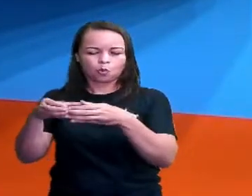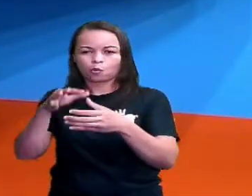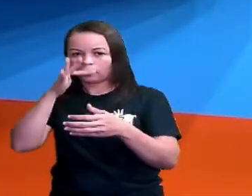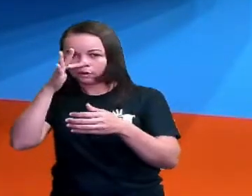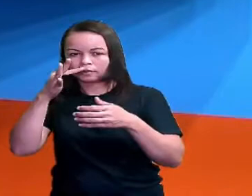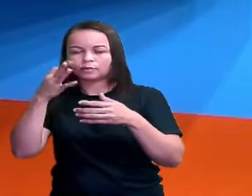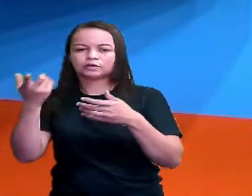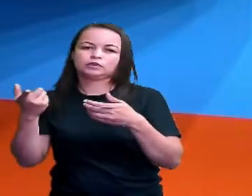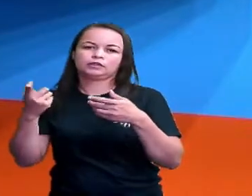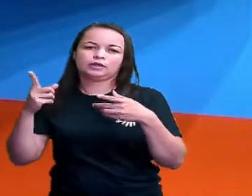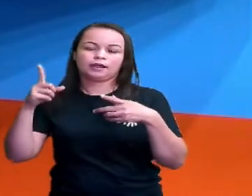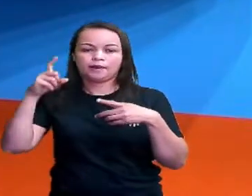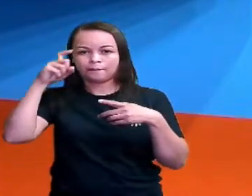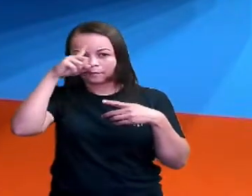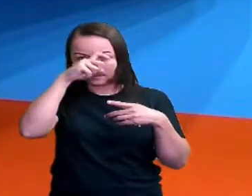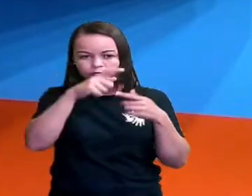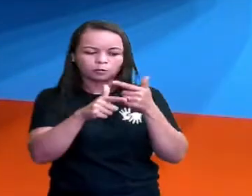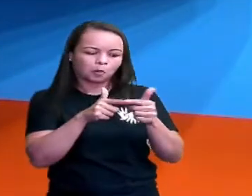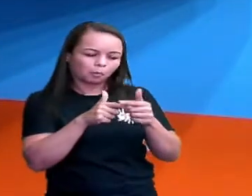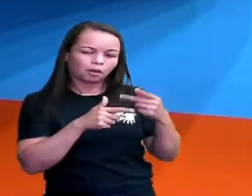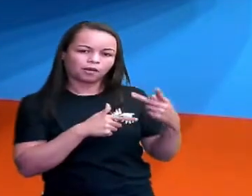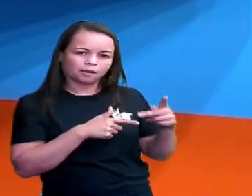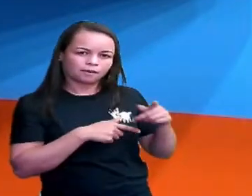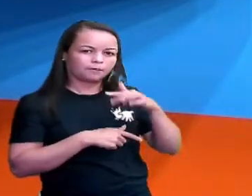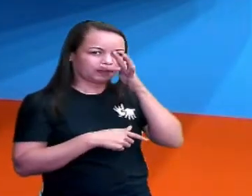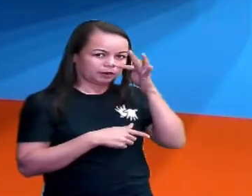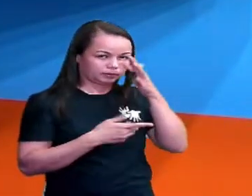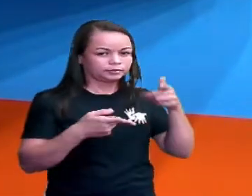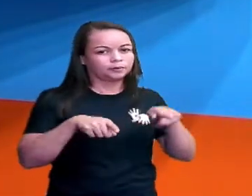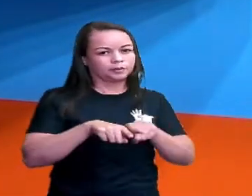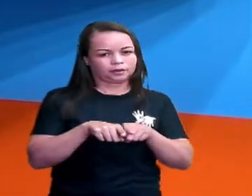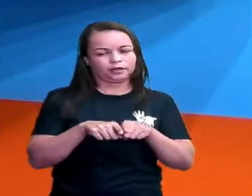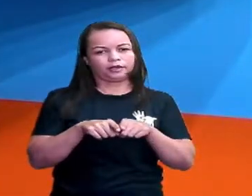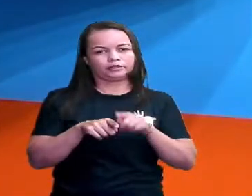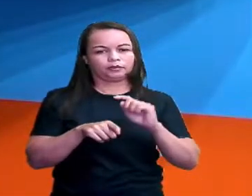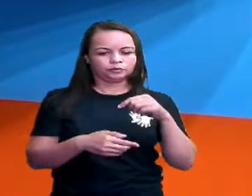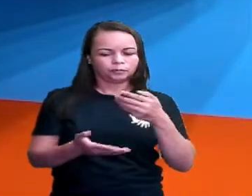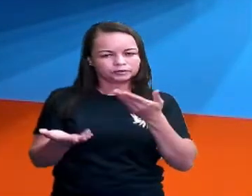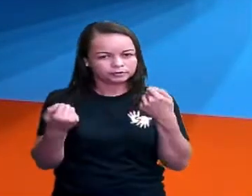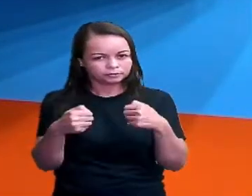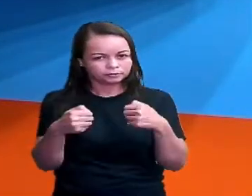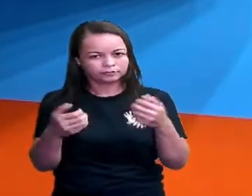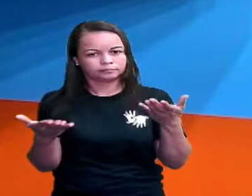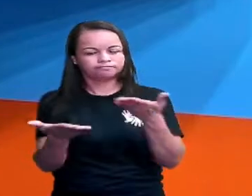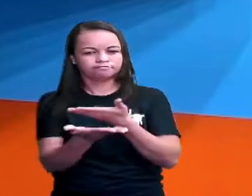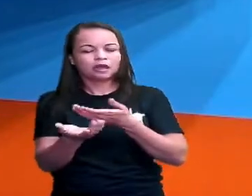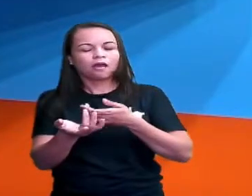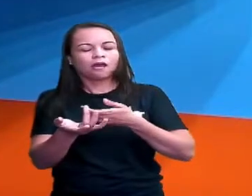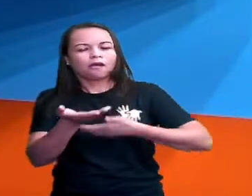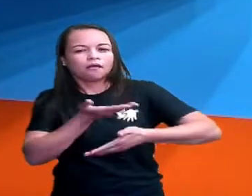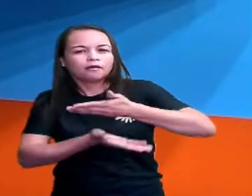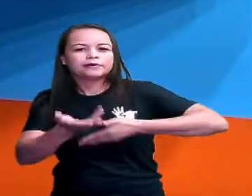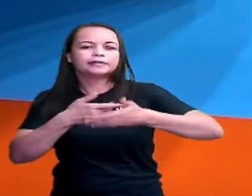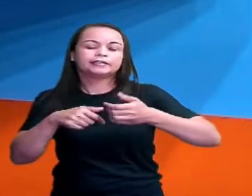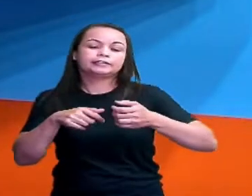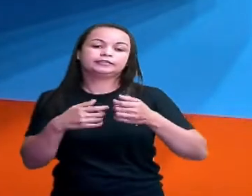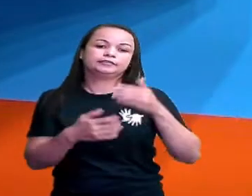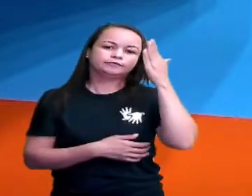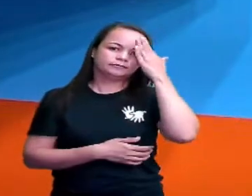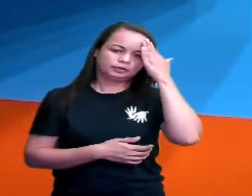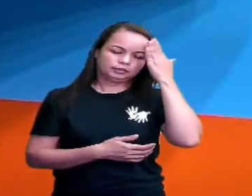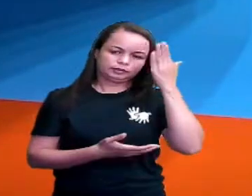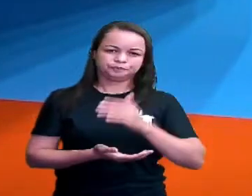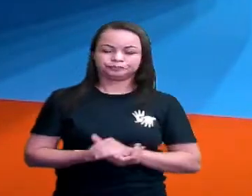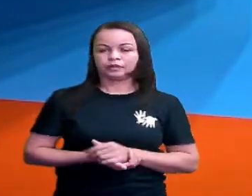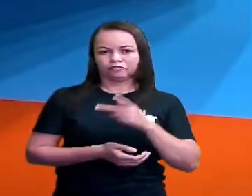precisa ficar, de fato, bem consolidado. A gente precisa entender essa relação que existe, tá certo? Falando especificamente aqui